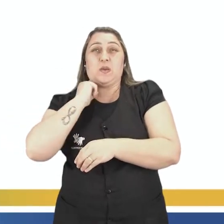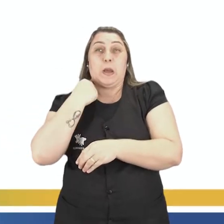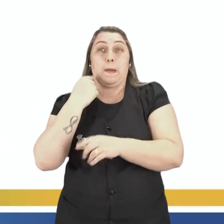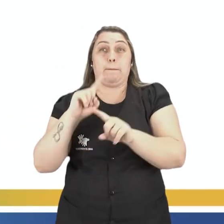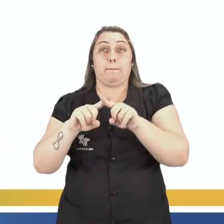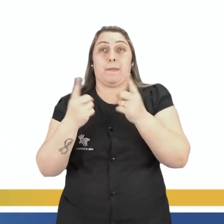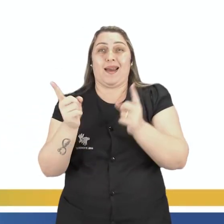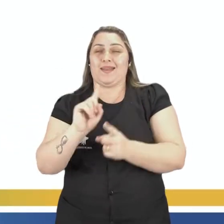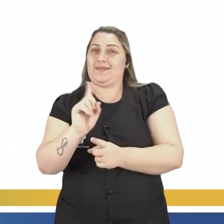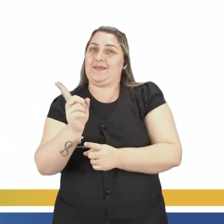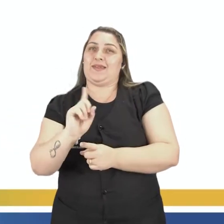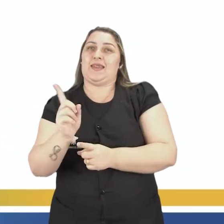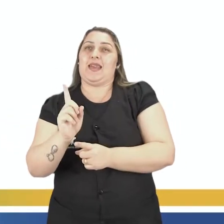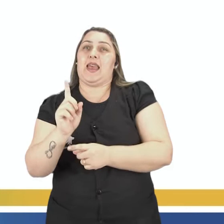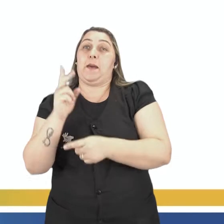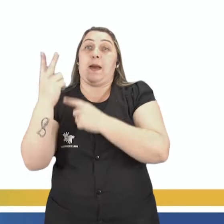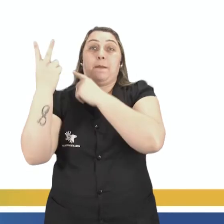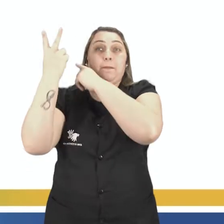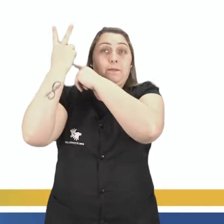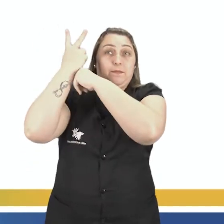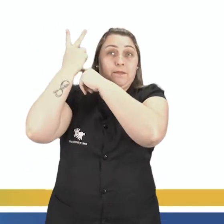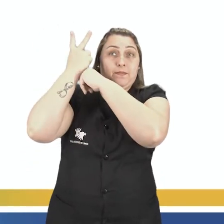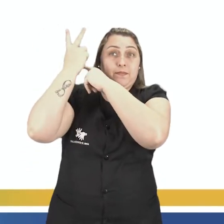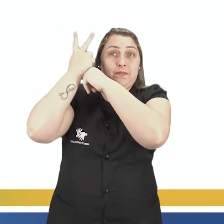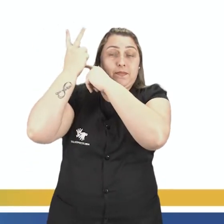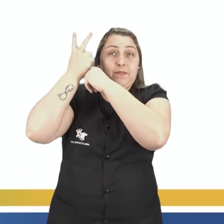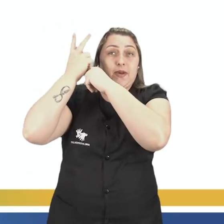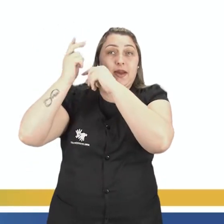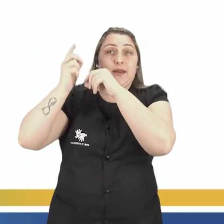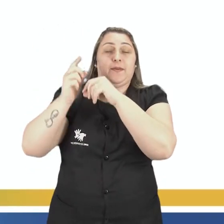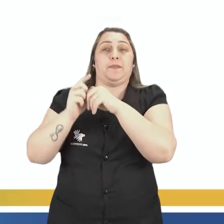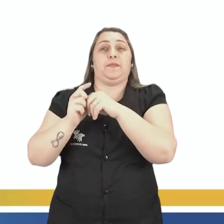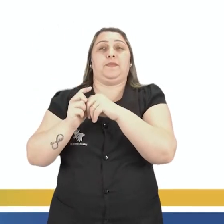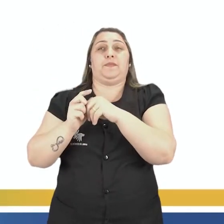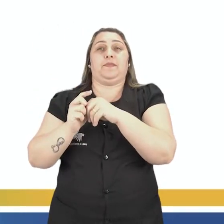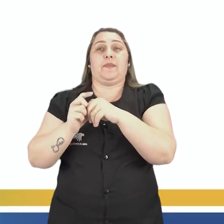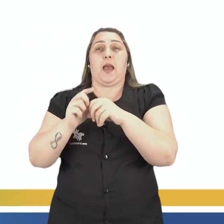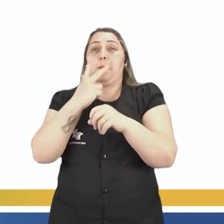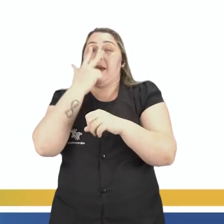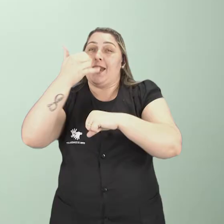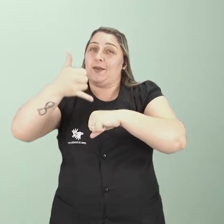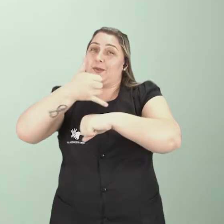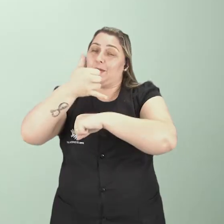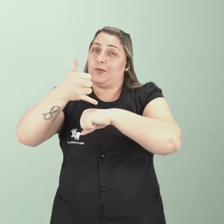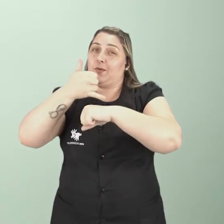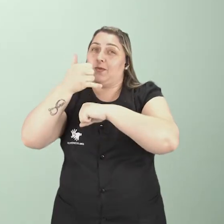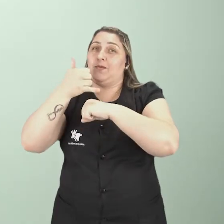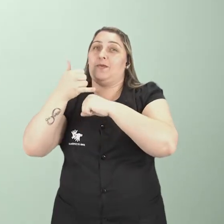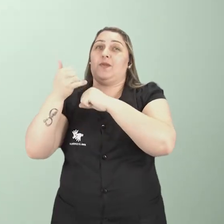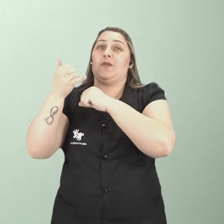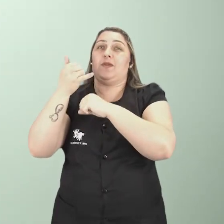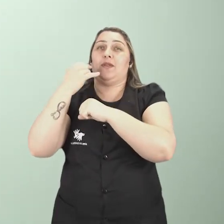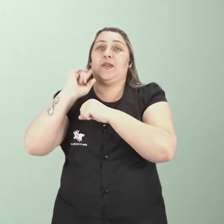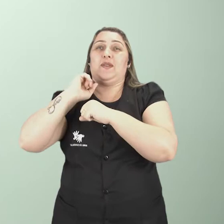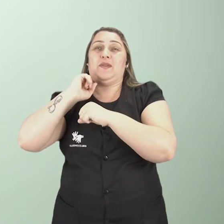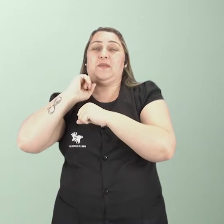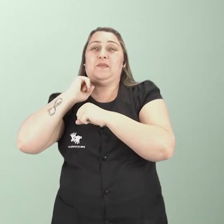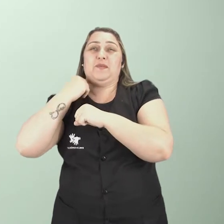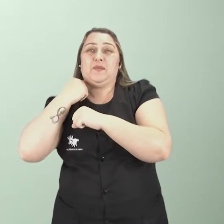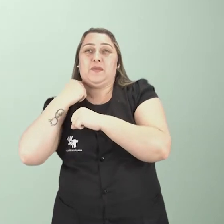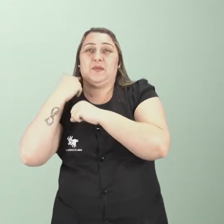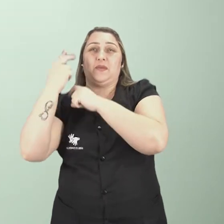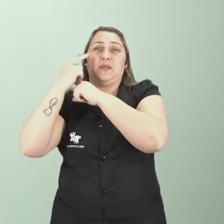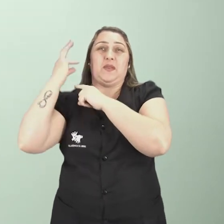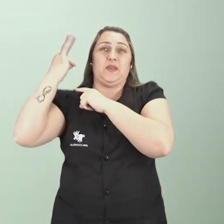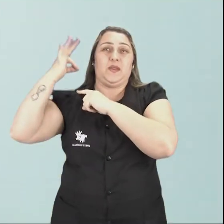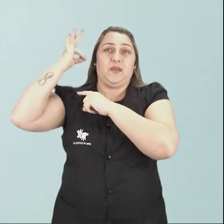sujeira. O cerome ele serve para lubrificar, para que impurezas não entrem no seu ouvido,